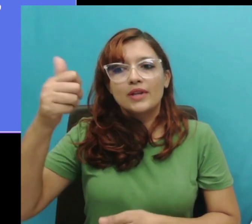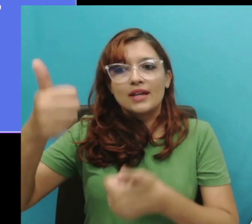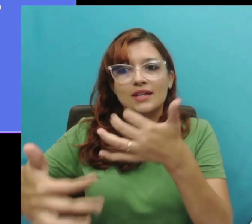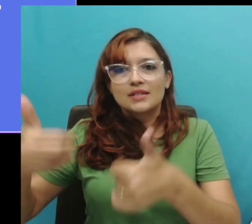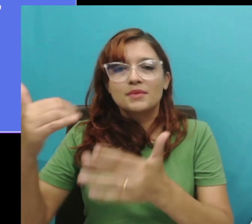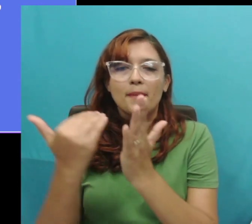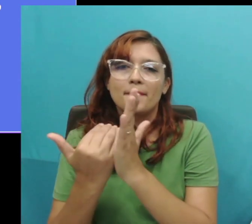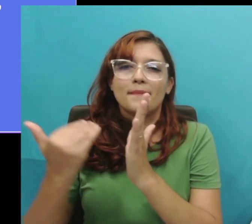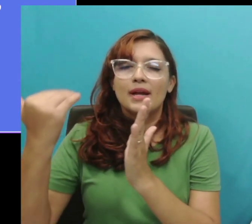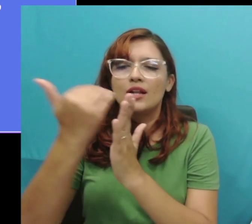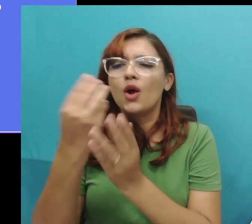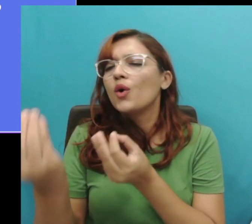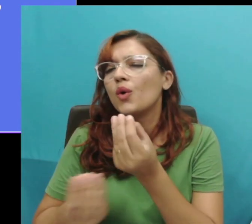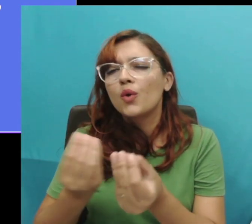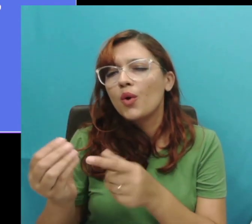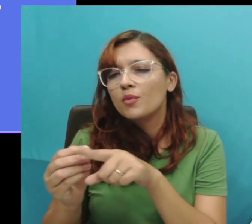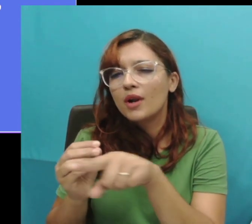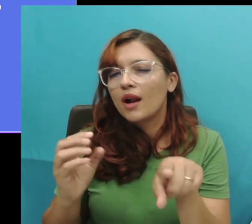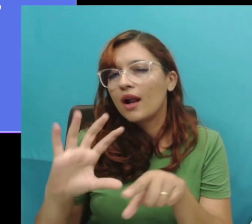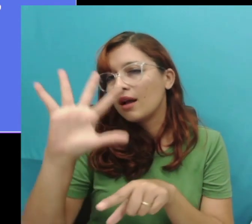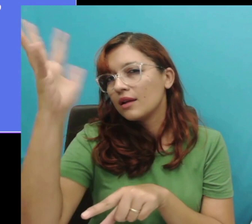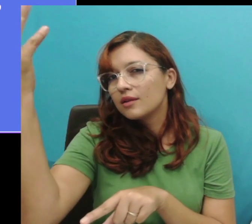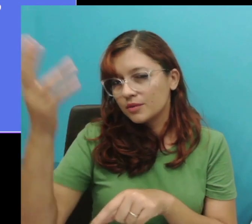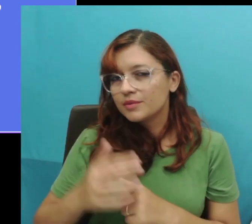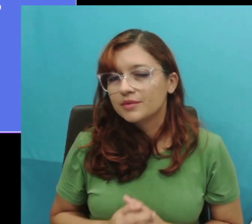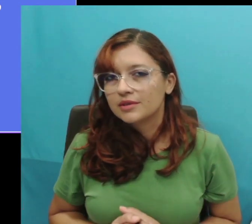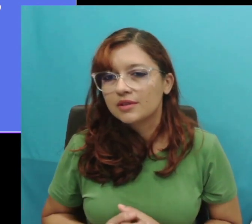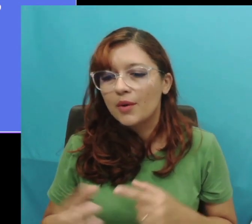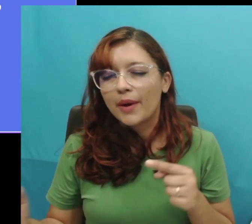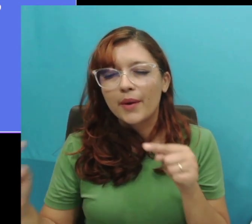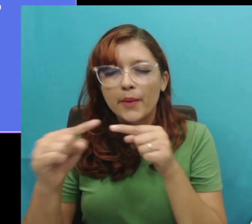Então, o grupo que teve a experiência visual, ele também